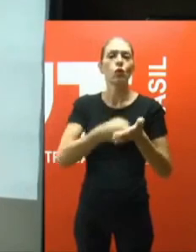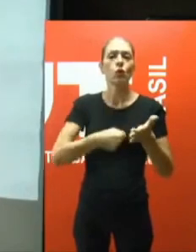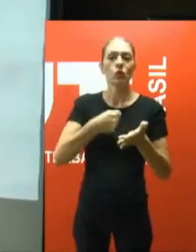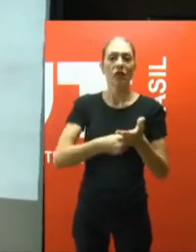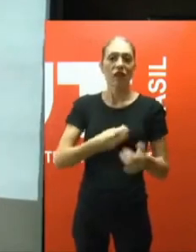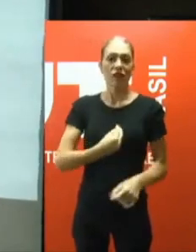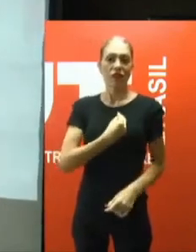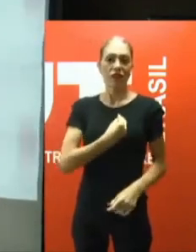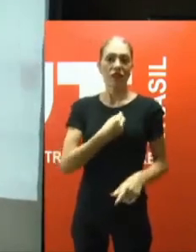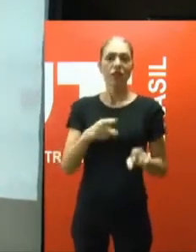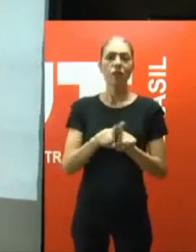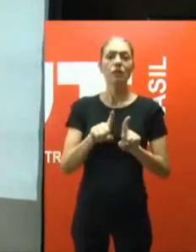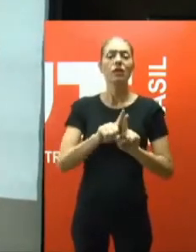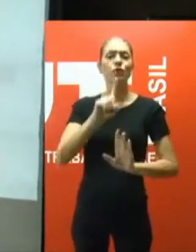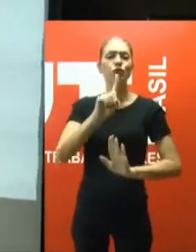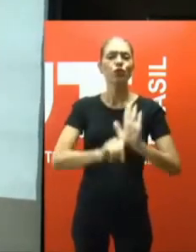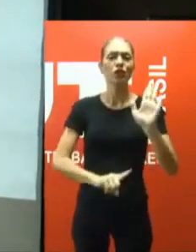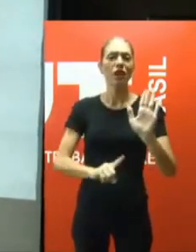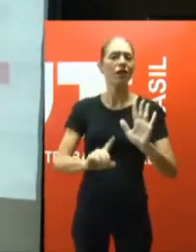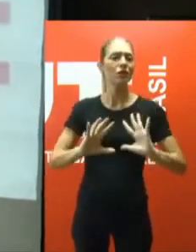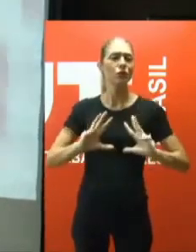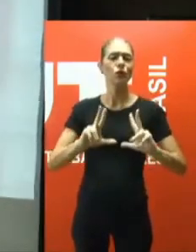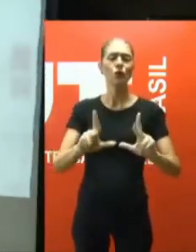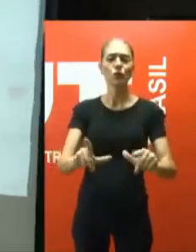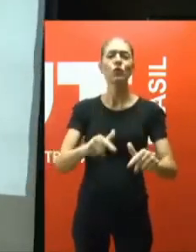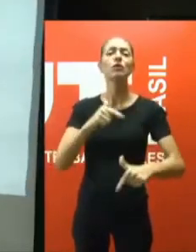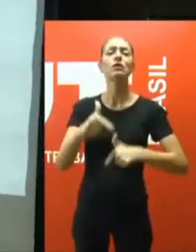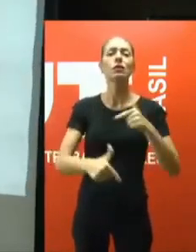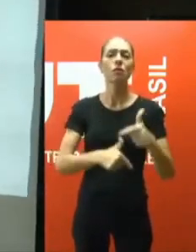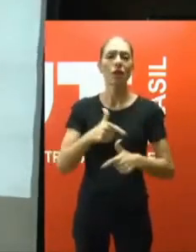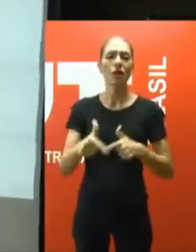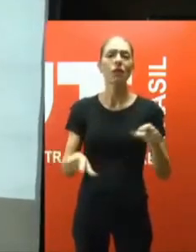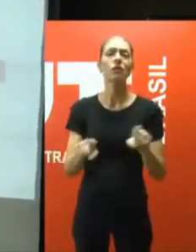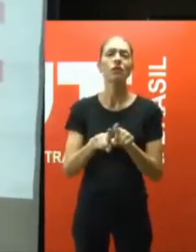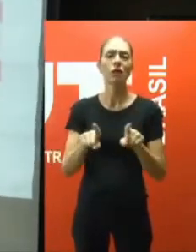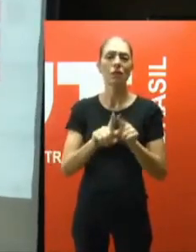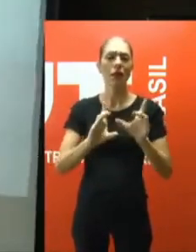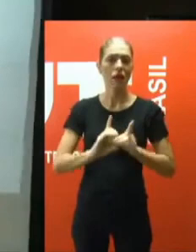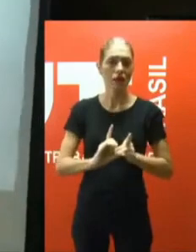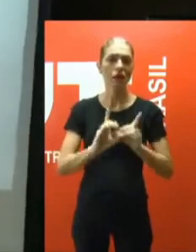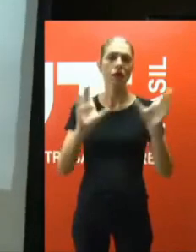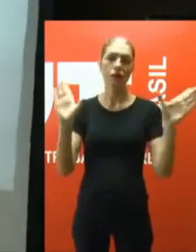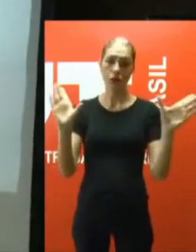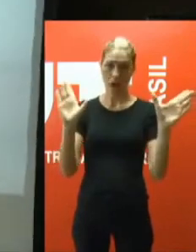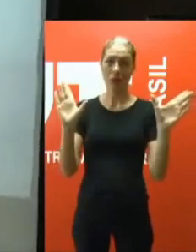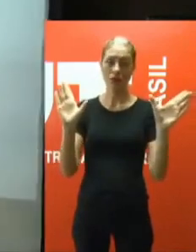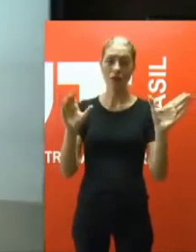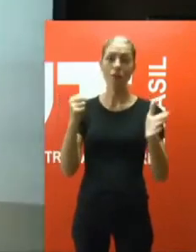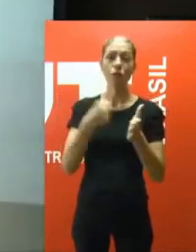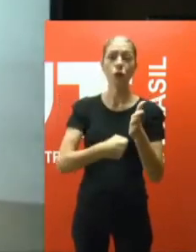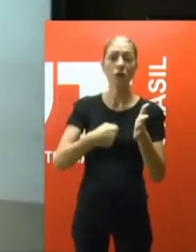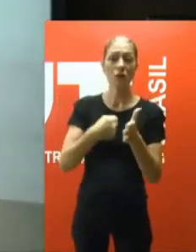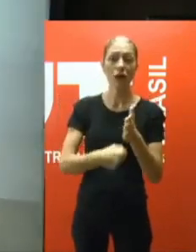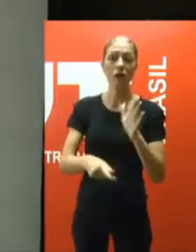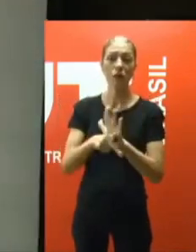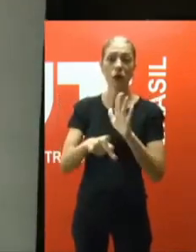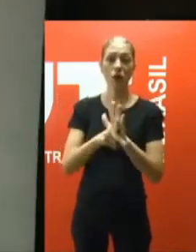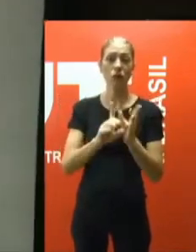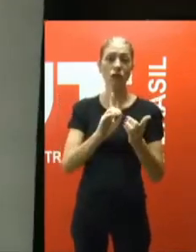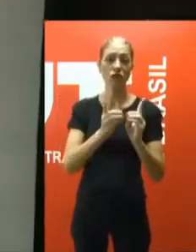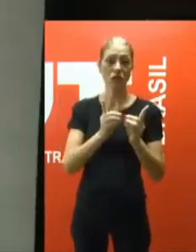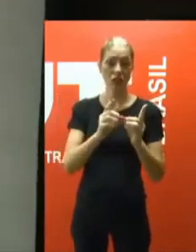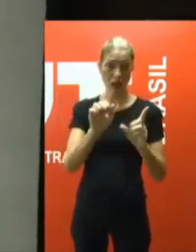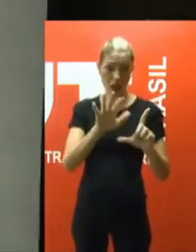pelos direitos, pelos empregos e pela democracia. Com as brigadas digitais, a